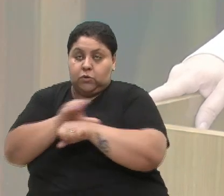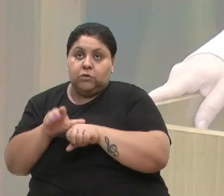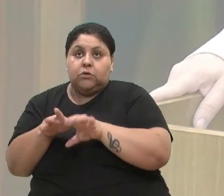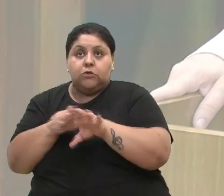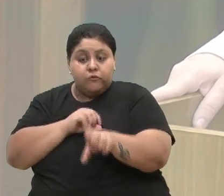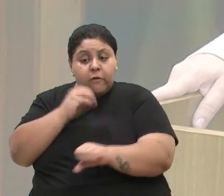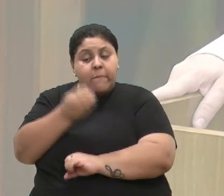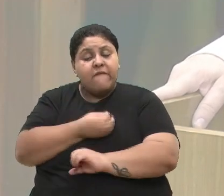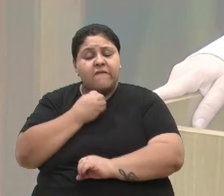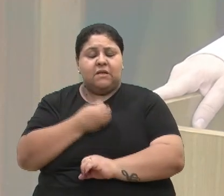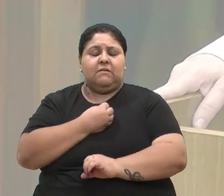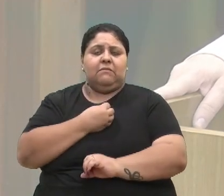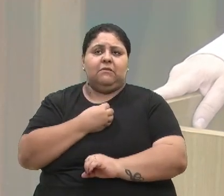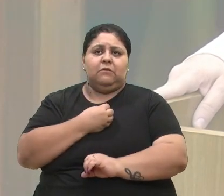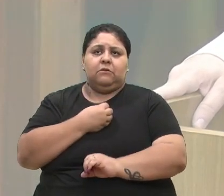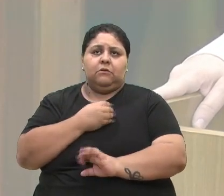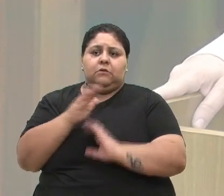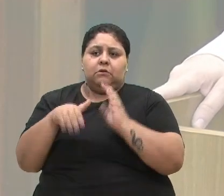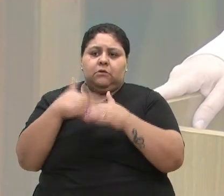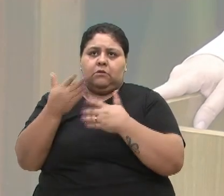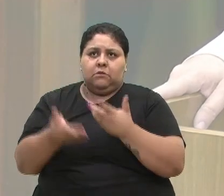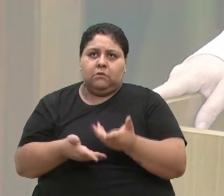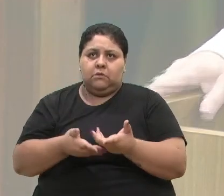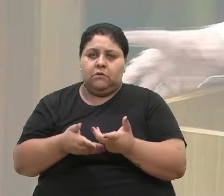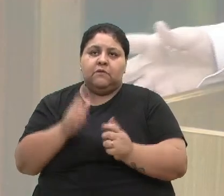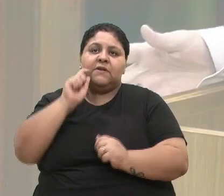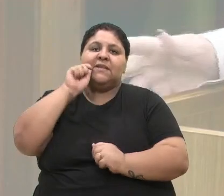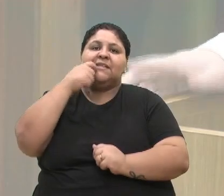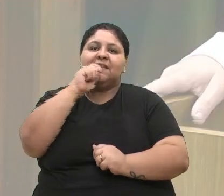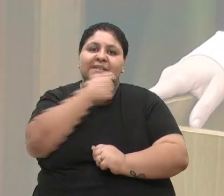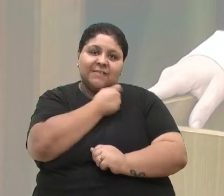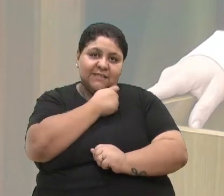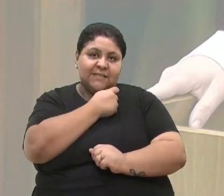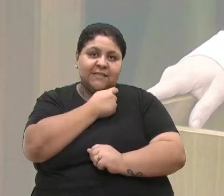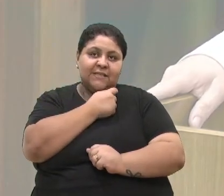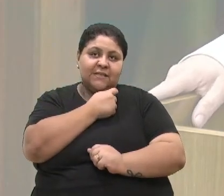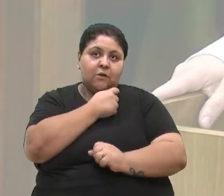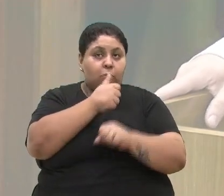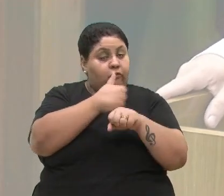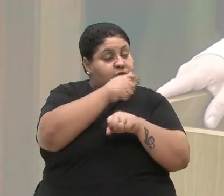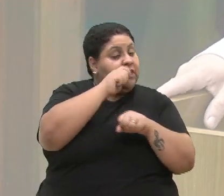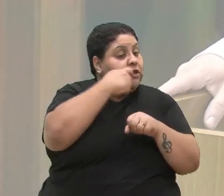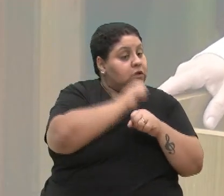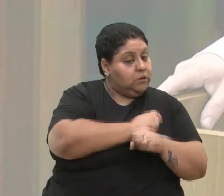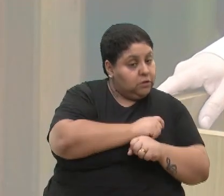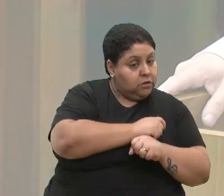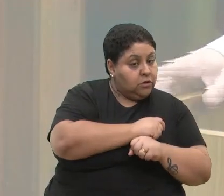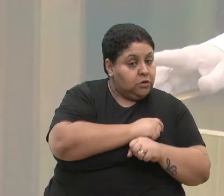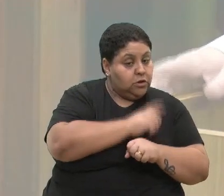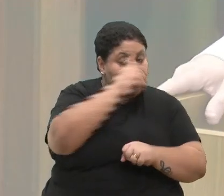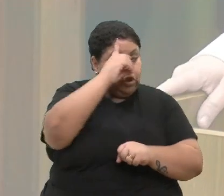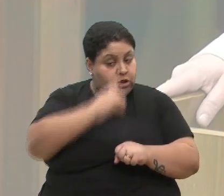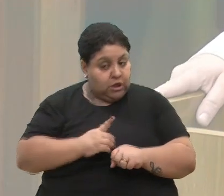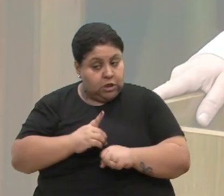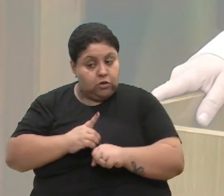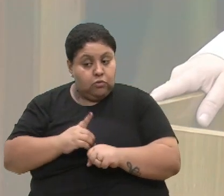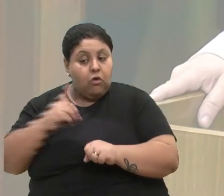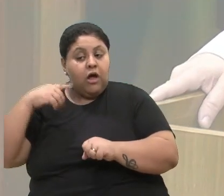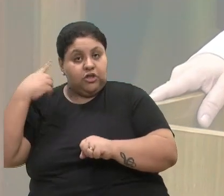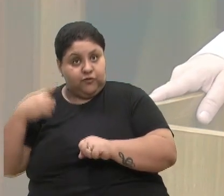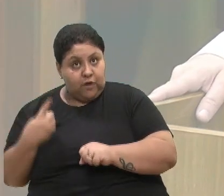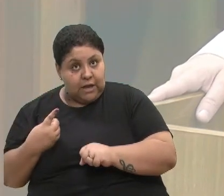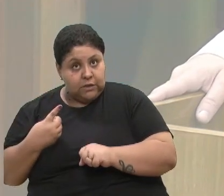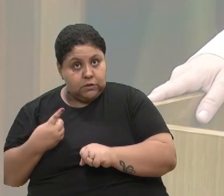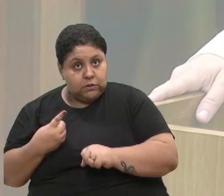para a vida. Quando você faz odontologia, você vai ser dentista. Quando você faz direito, vai ser advogado.